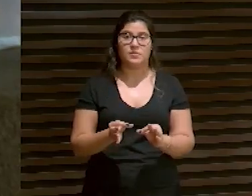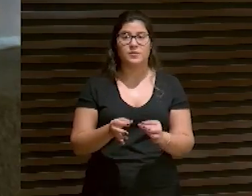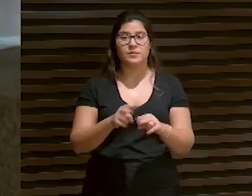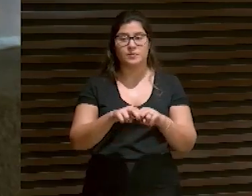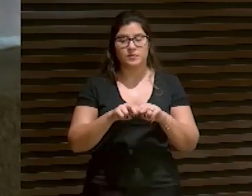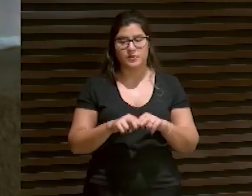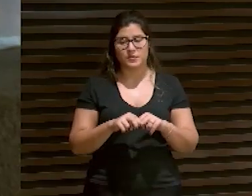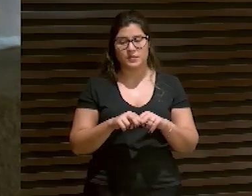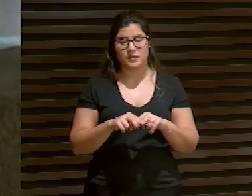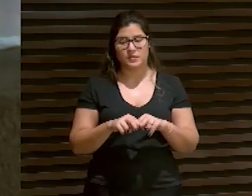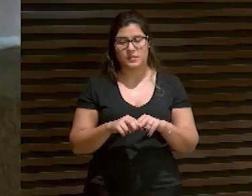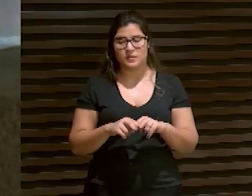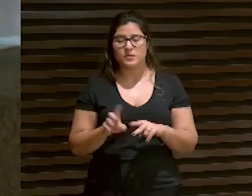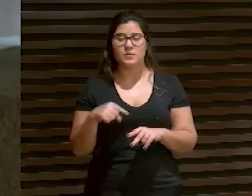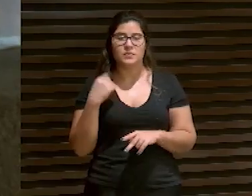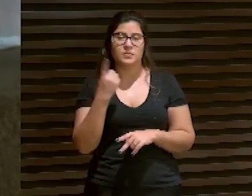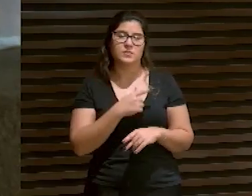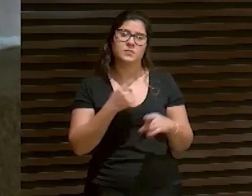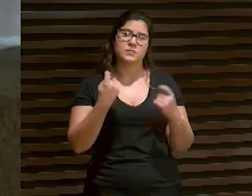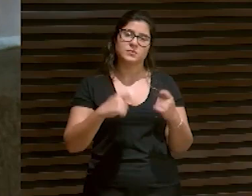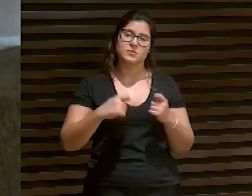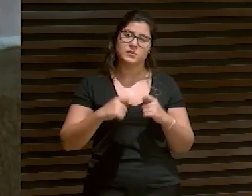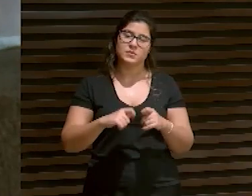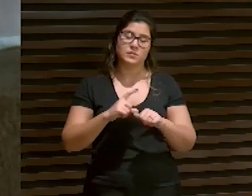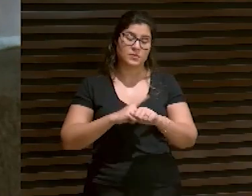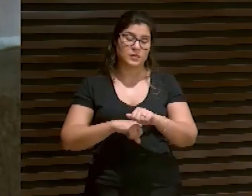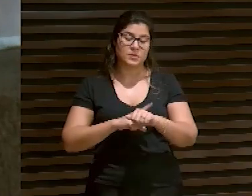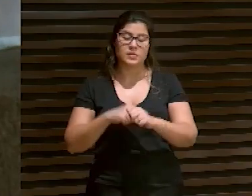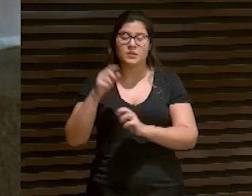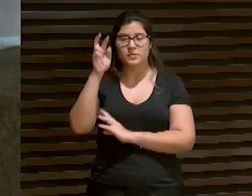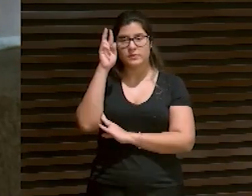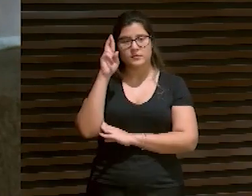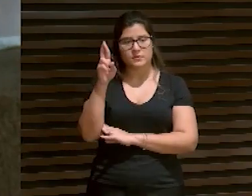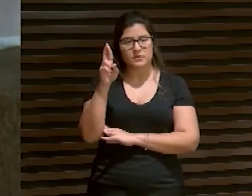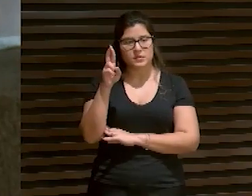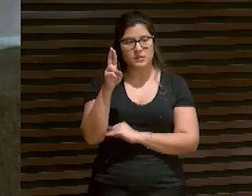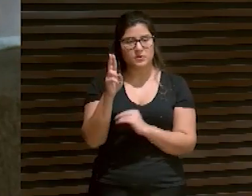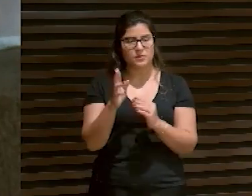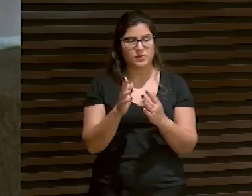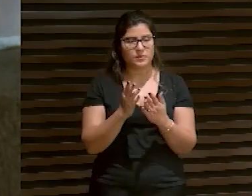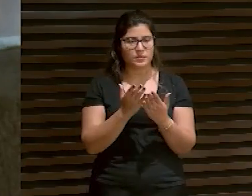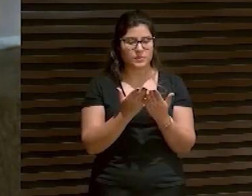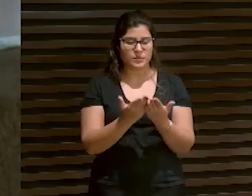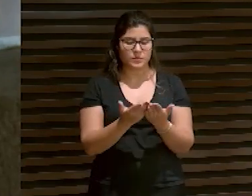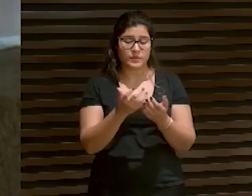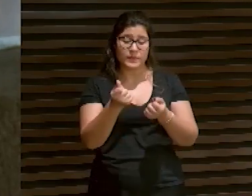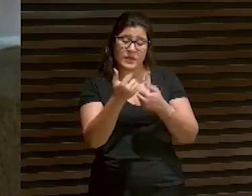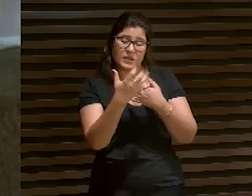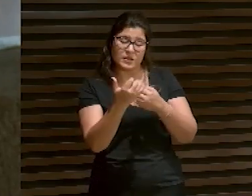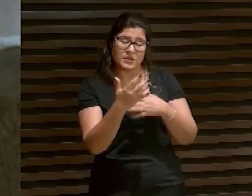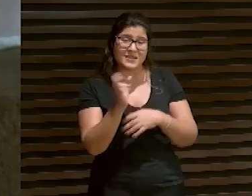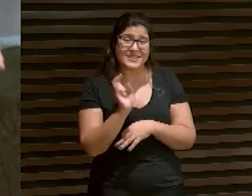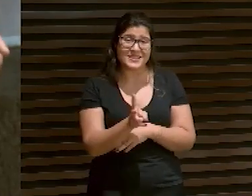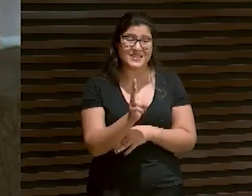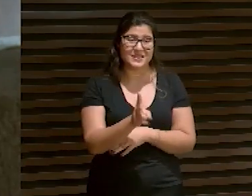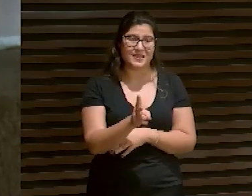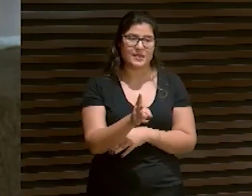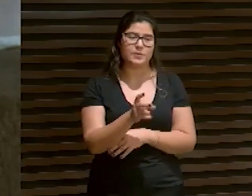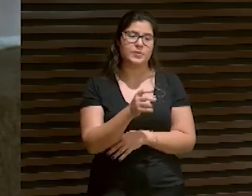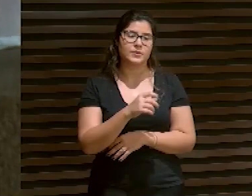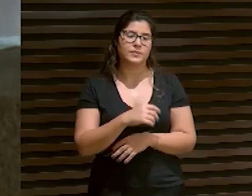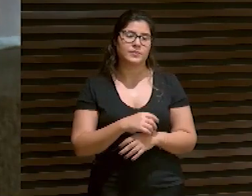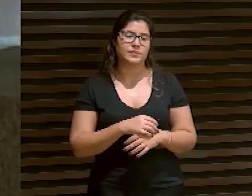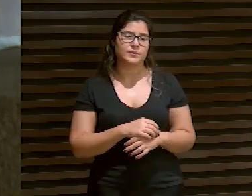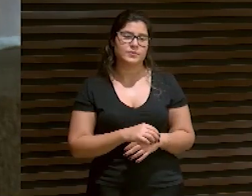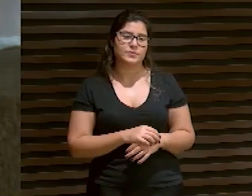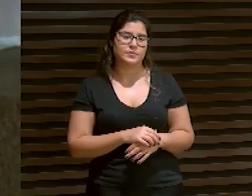ressalto a necessidade de passarmos tempo com o Senhor nos nossos devocionais. Nos dedicarmos a estudar a palavra de Deus, para que